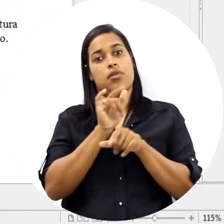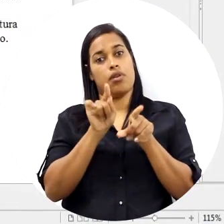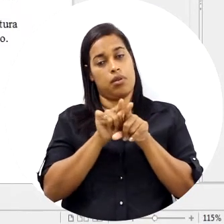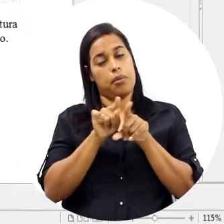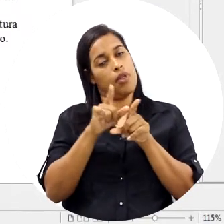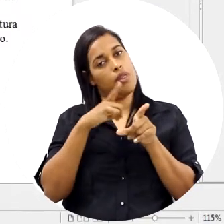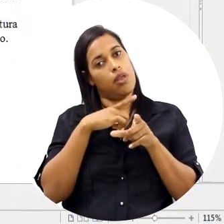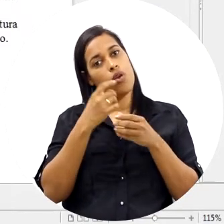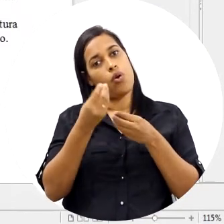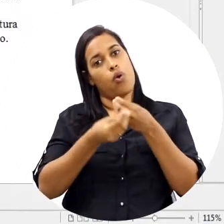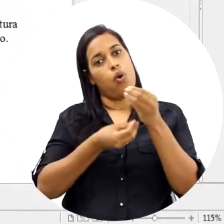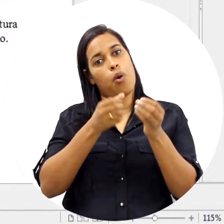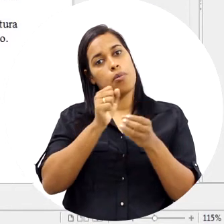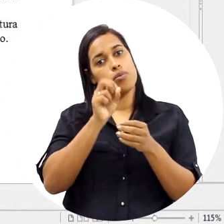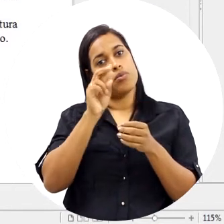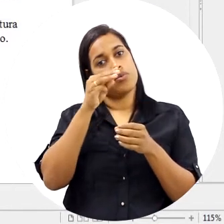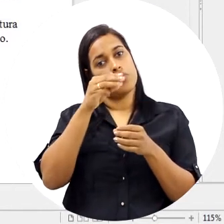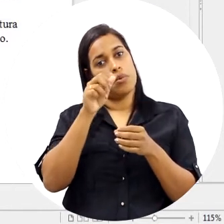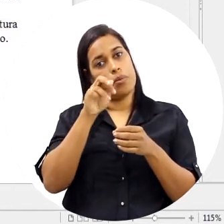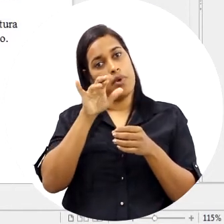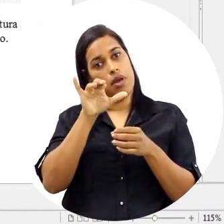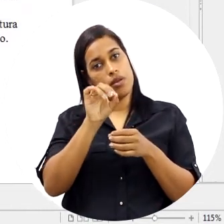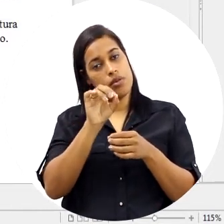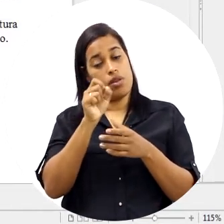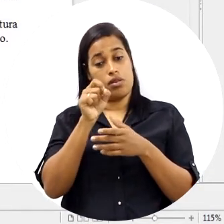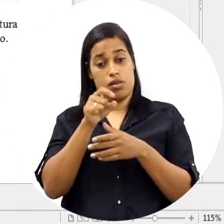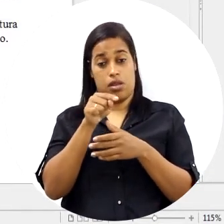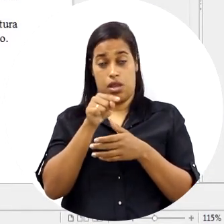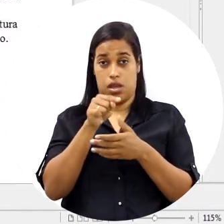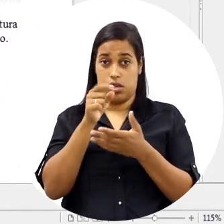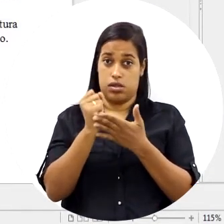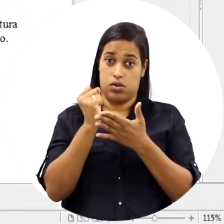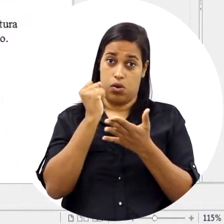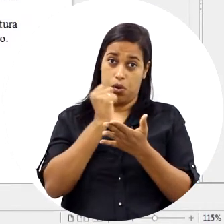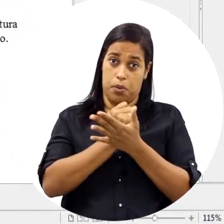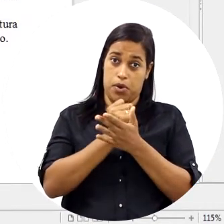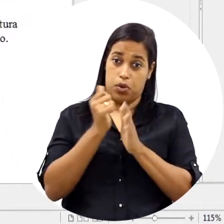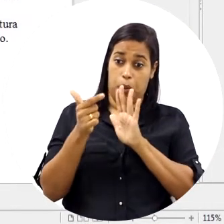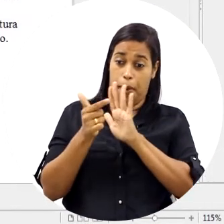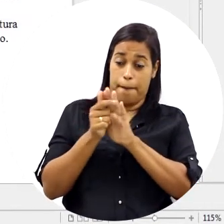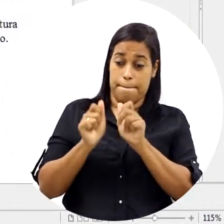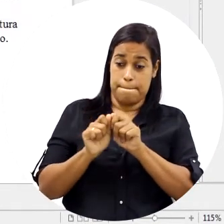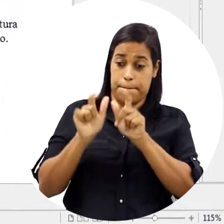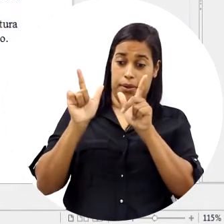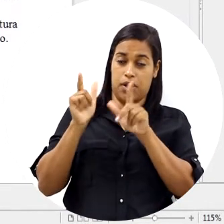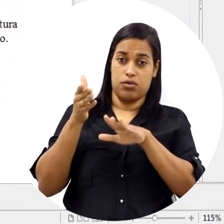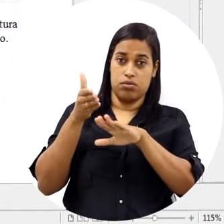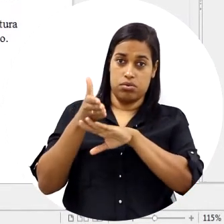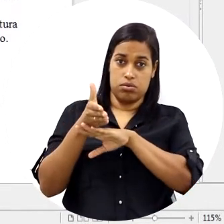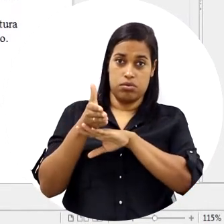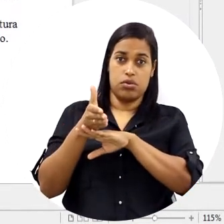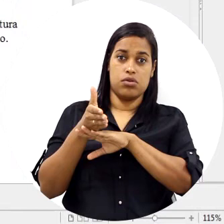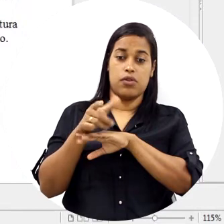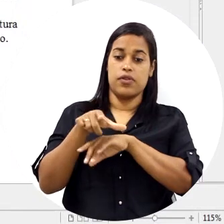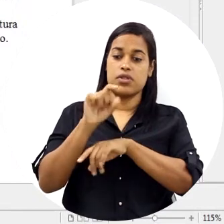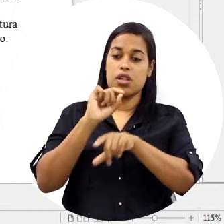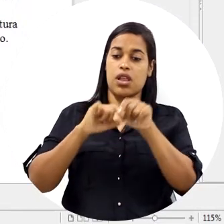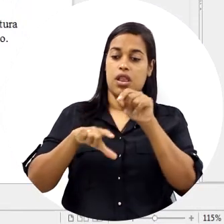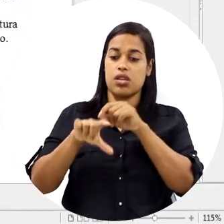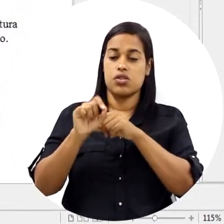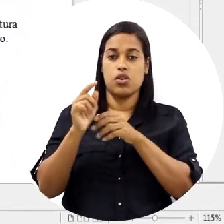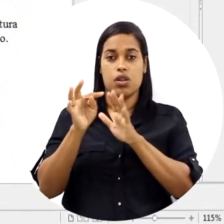sumário. Então vamos lá. Digamos que eu tenho esse documento, tem uma página aqui sobre introdução, então vou selecionar aqui parte do